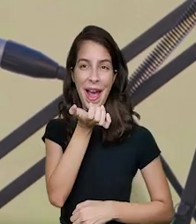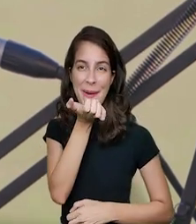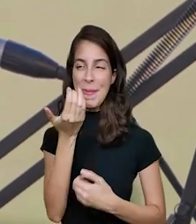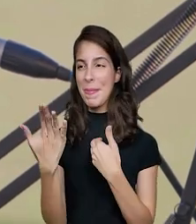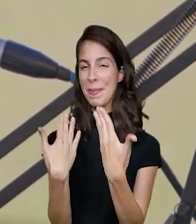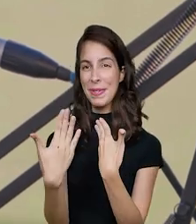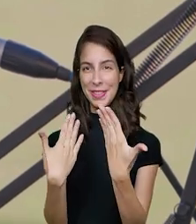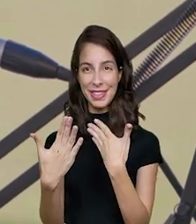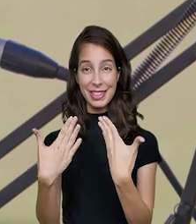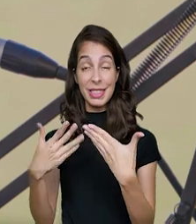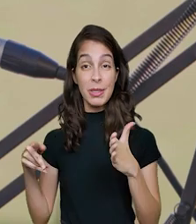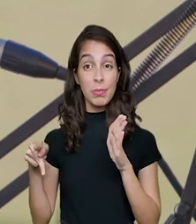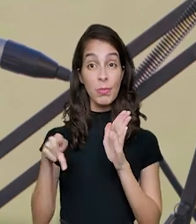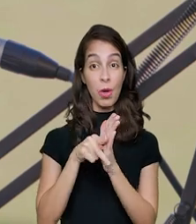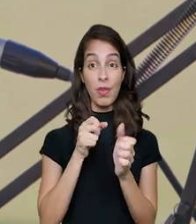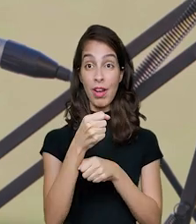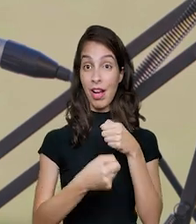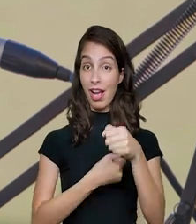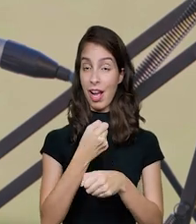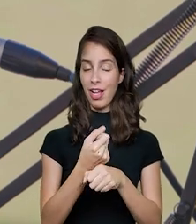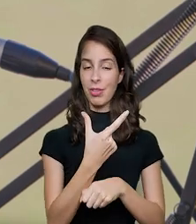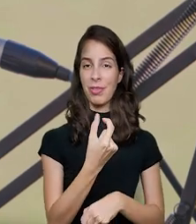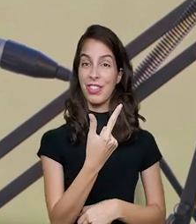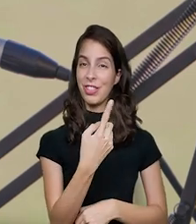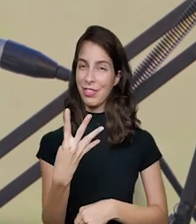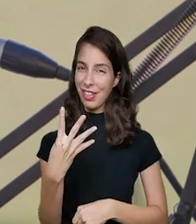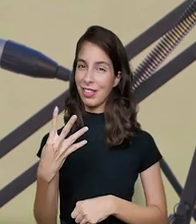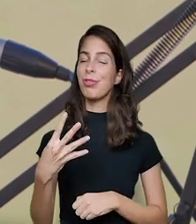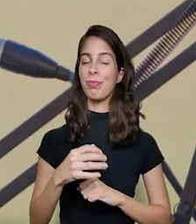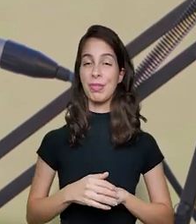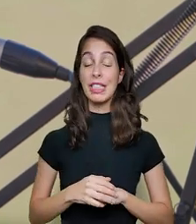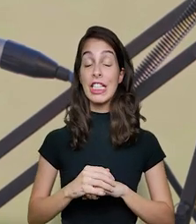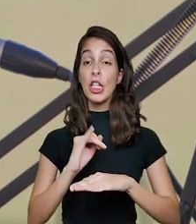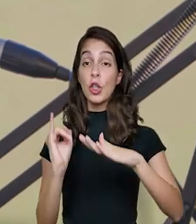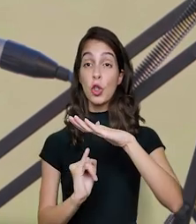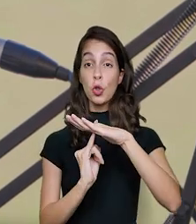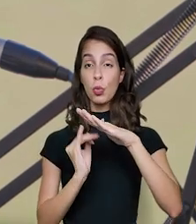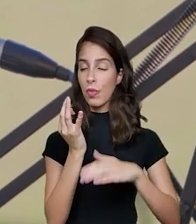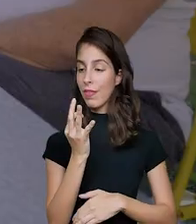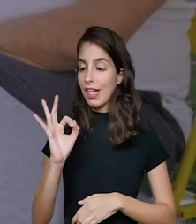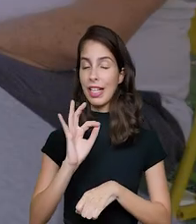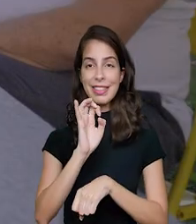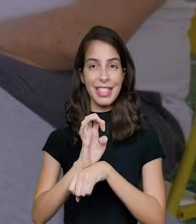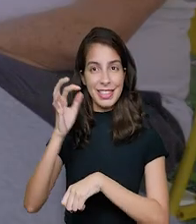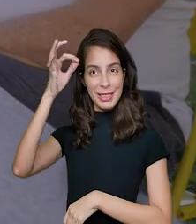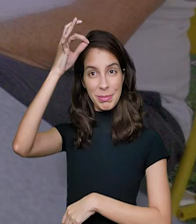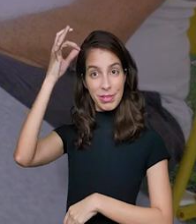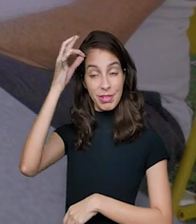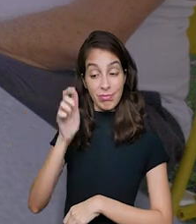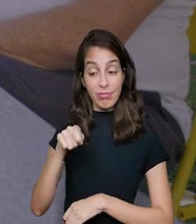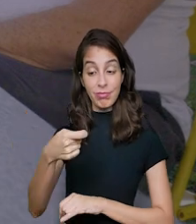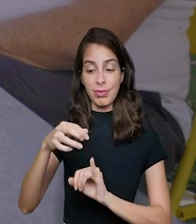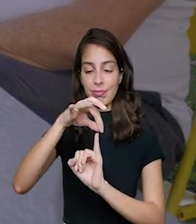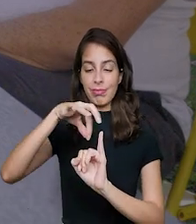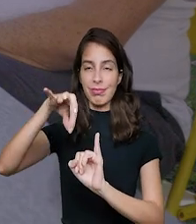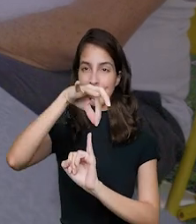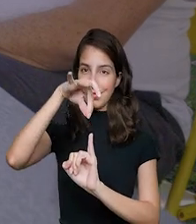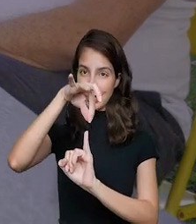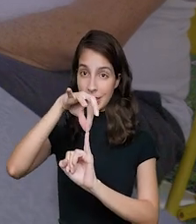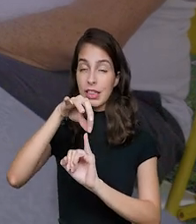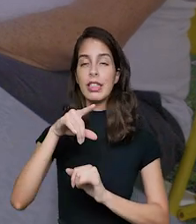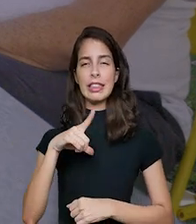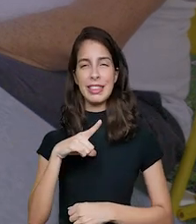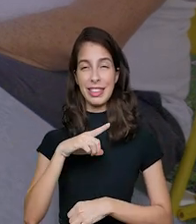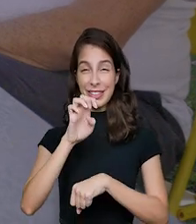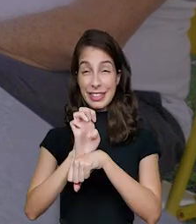conexões ifs 2024 o Instituto Federal do Espírito Santo está presente em todas as micr do Espírito